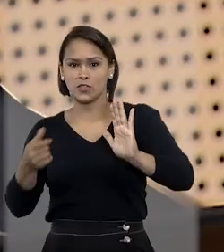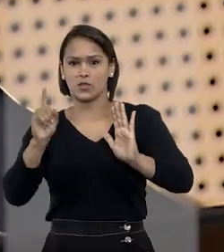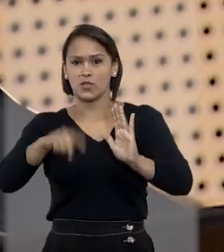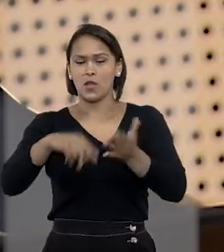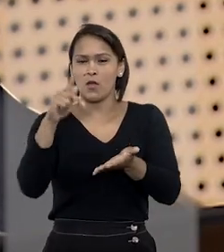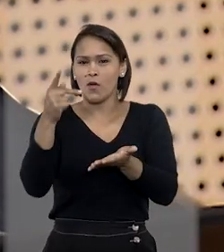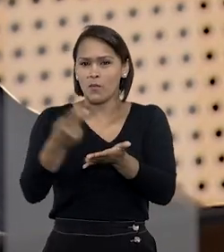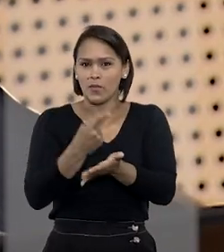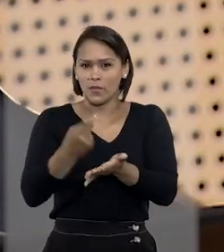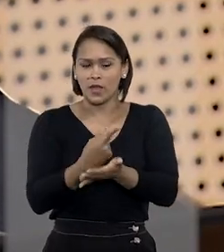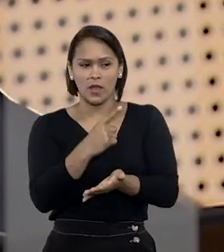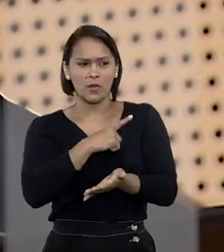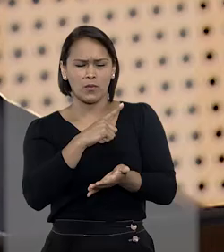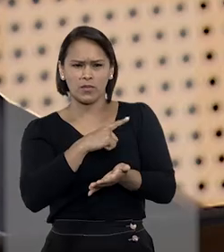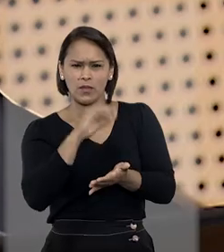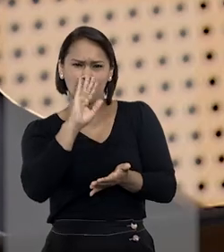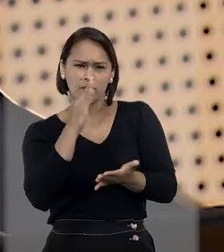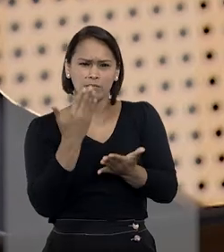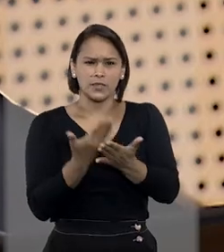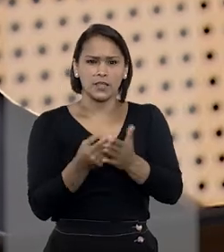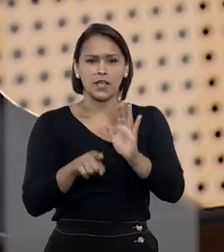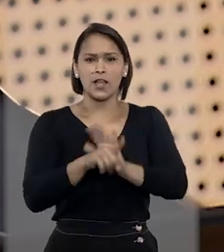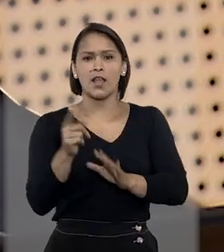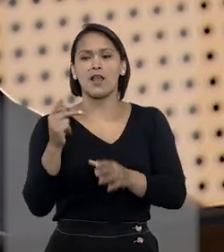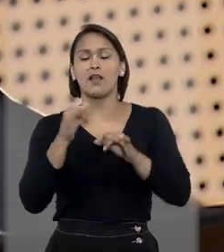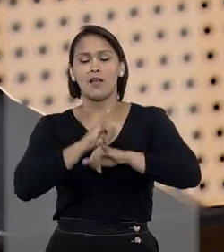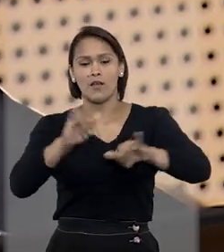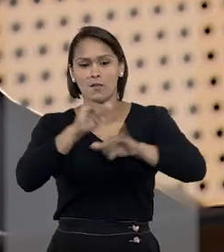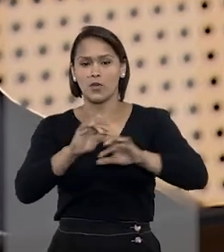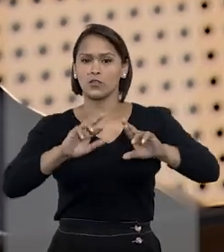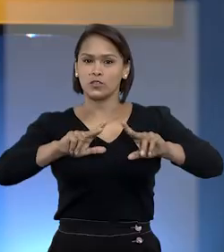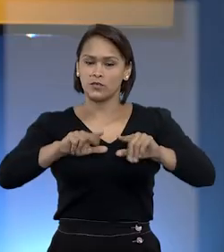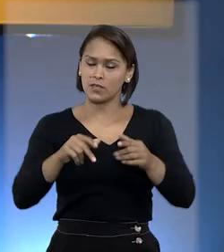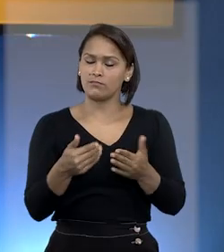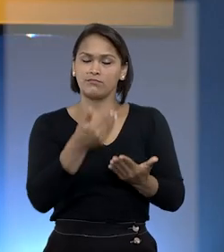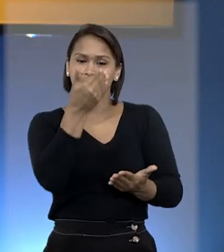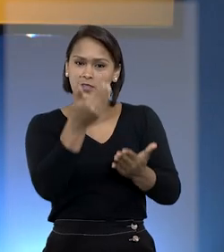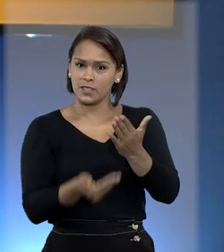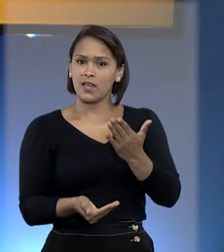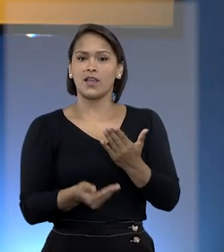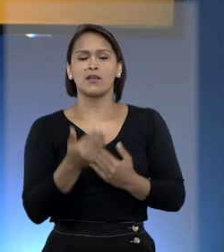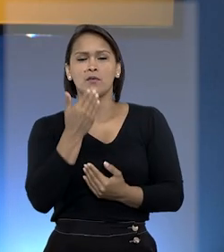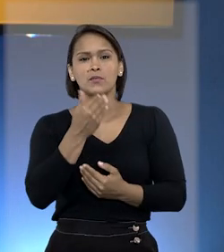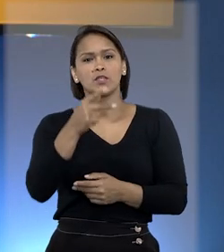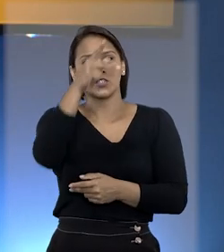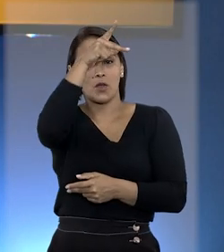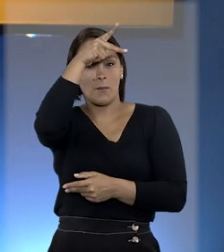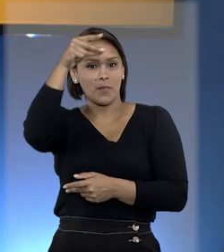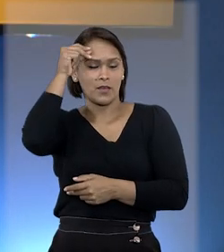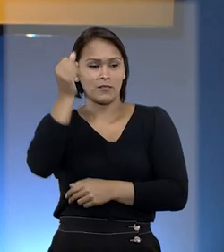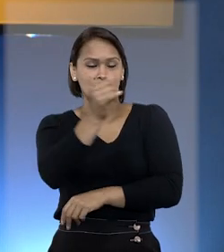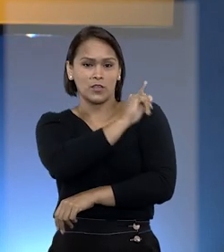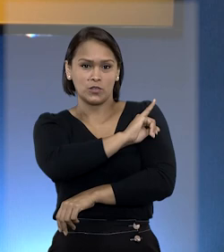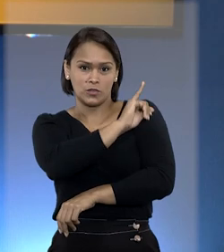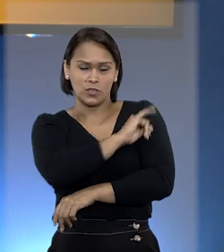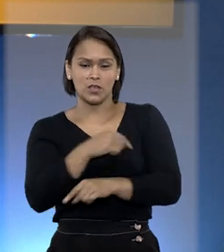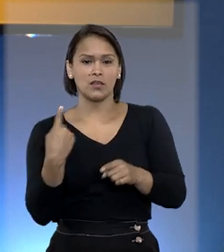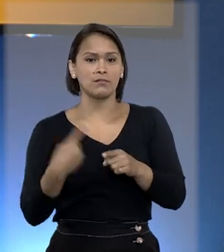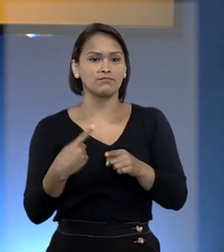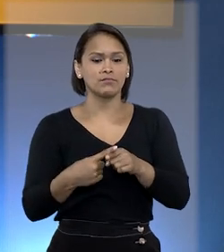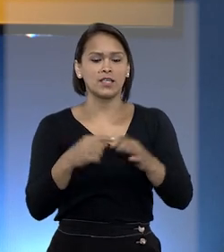foi excluído por suspeita de fraude O que corrobora as alegações dela negado o pedido do prefeito do Rio de Janeiro